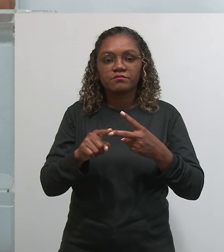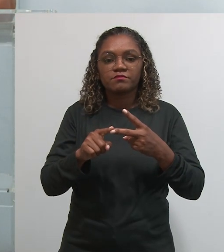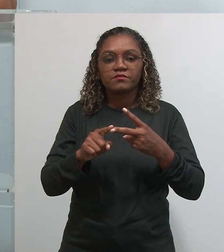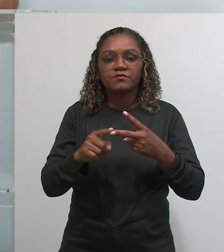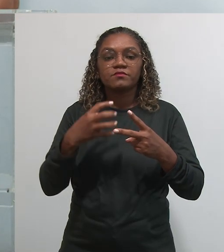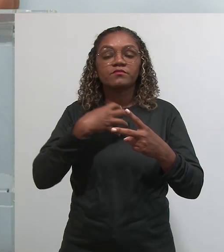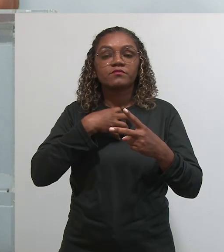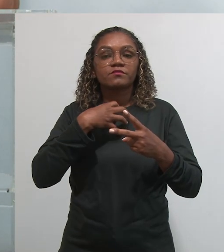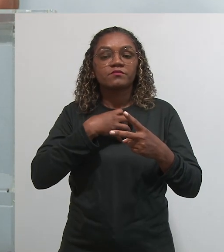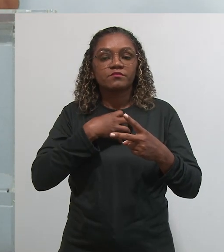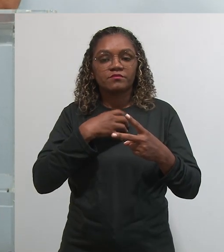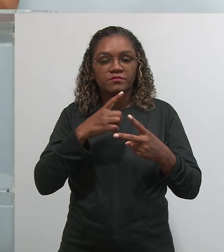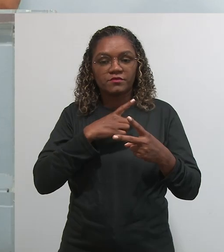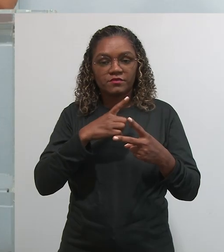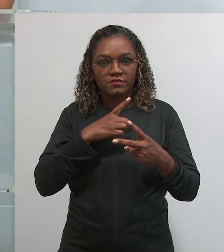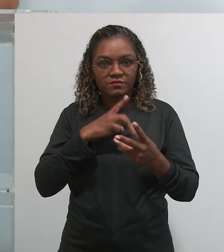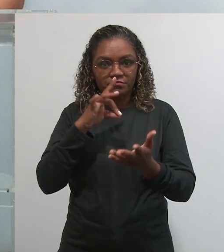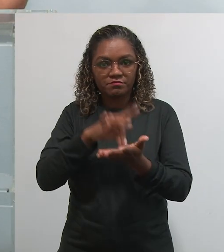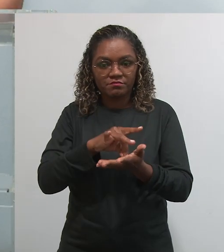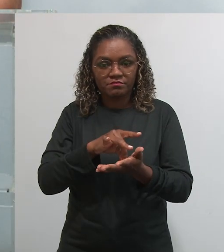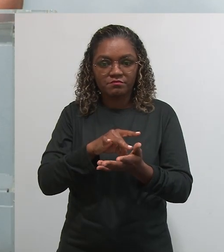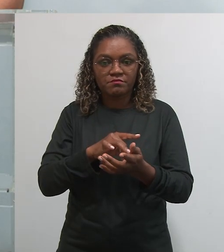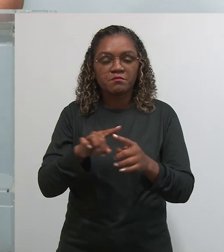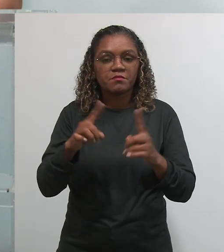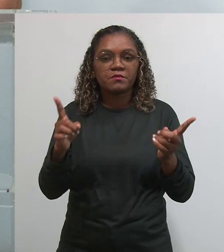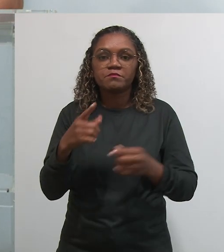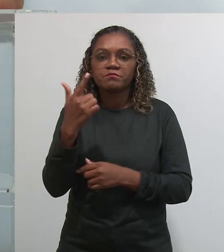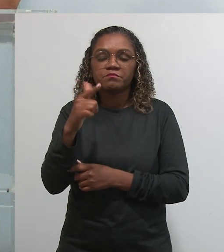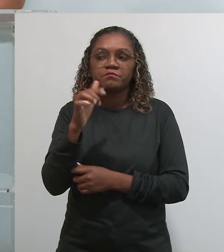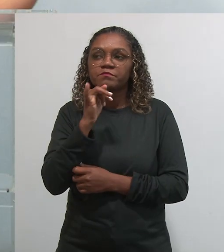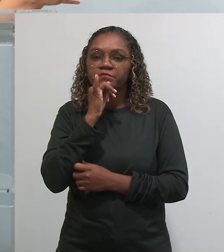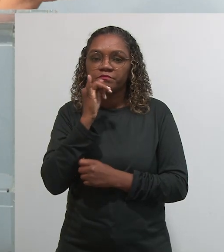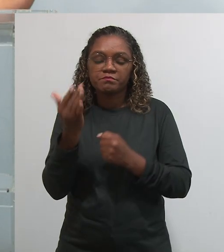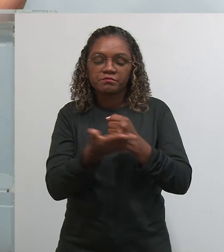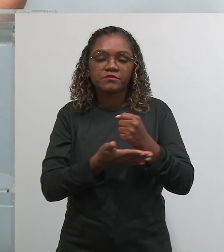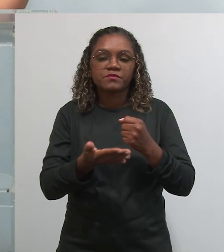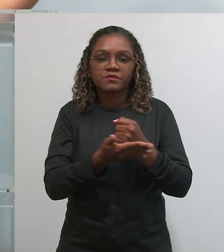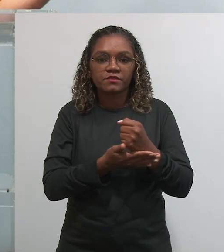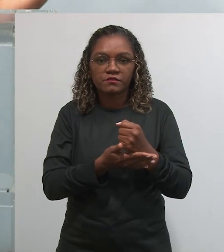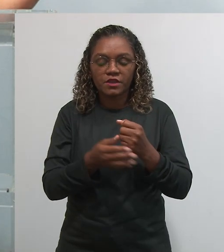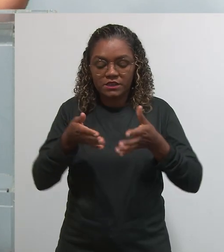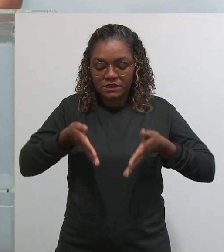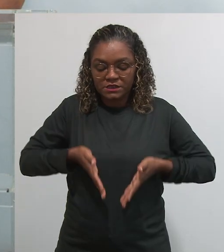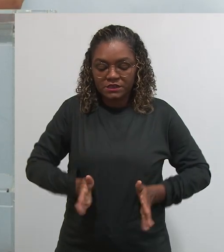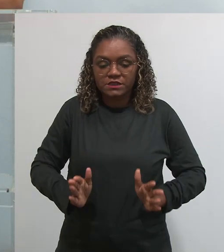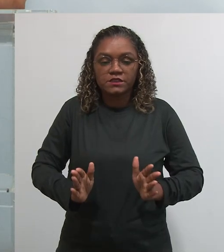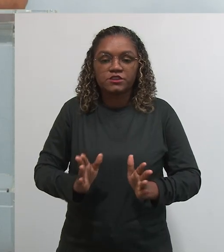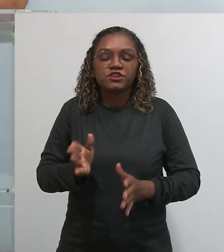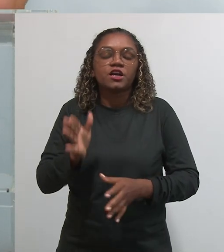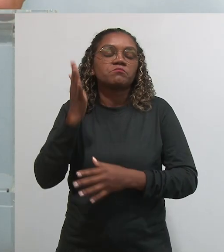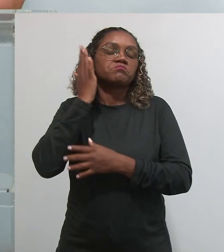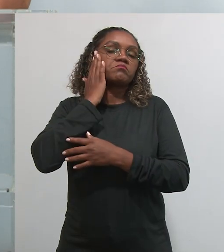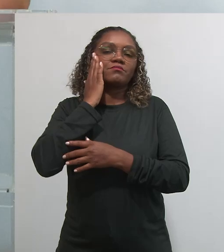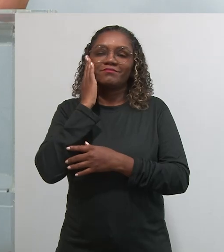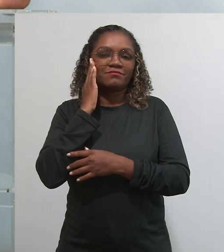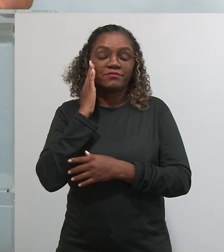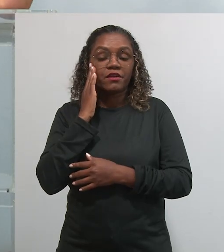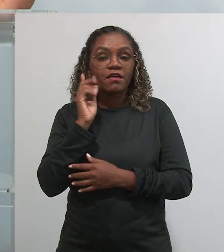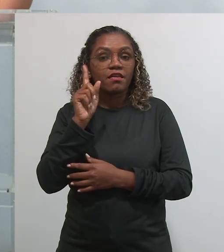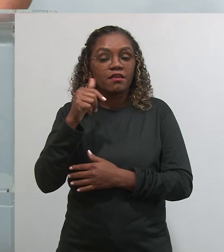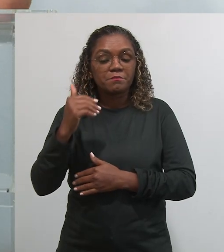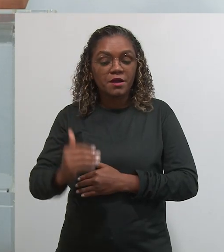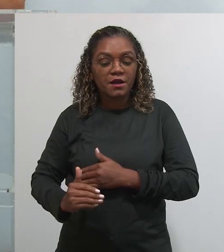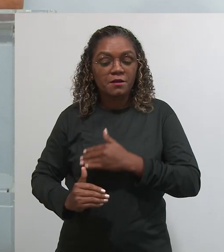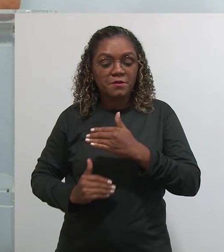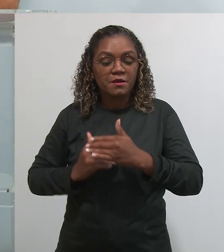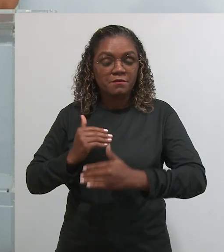inatos, que não temos nenhuma base ainda quando nós nascemos, mas que ele começa a ser